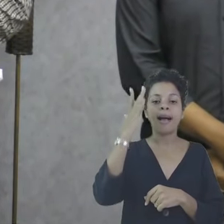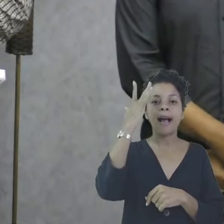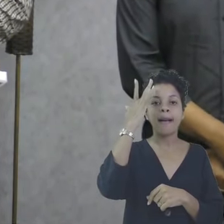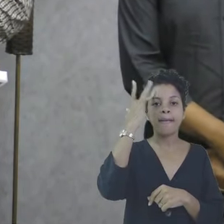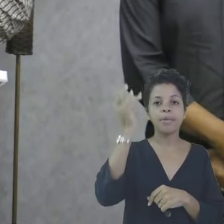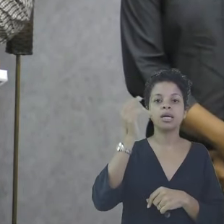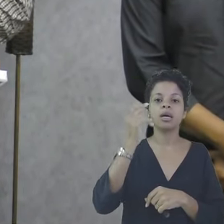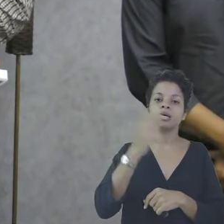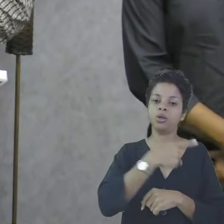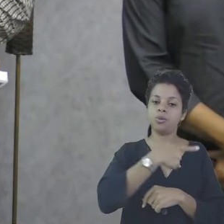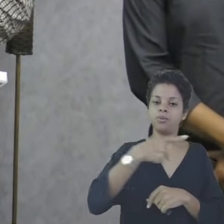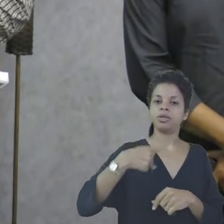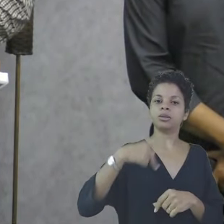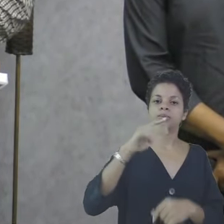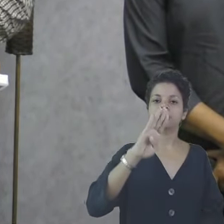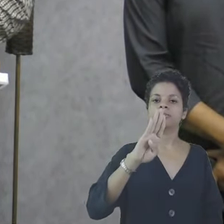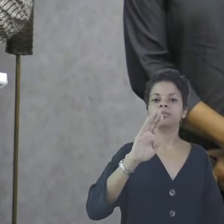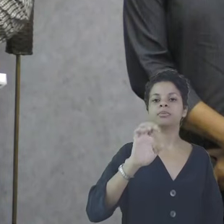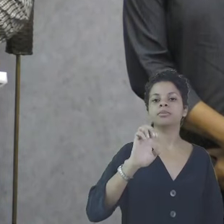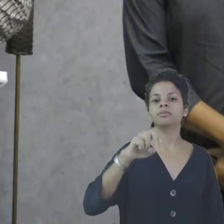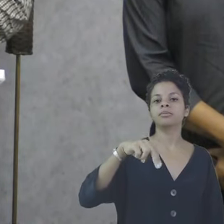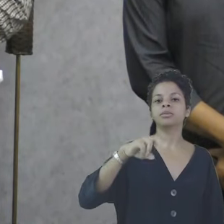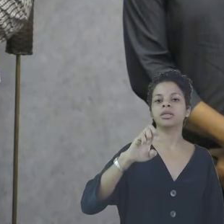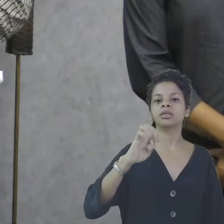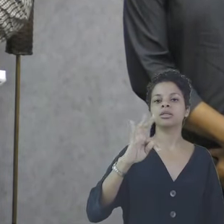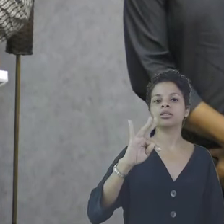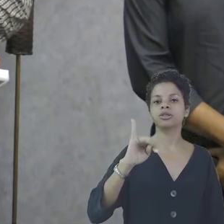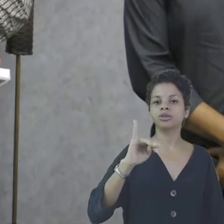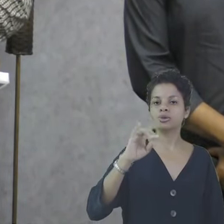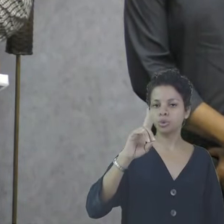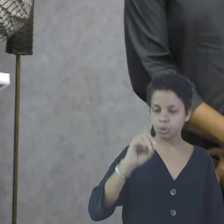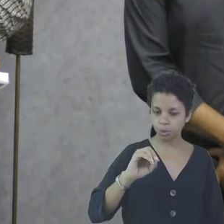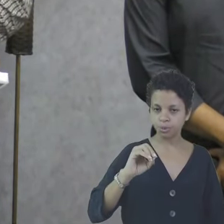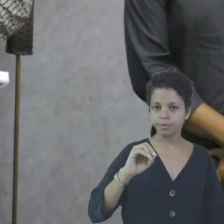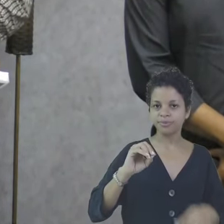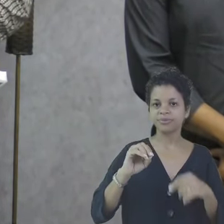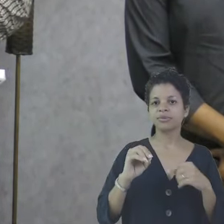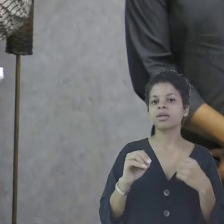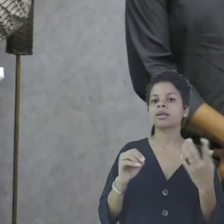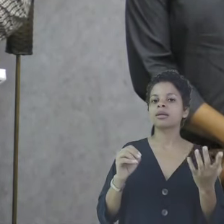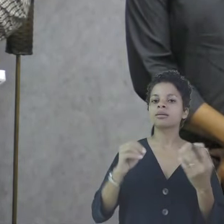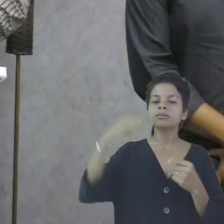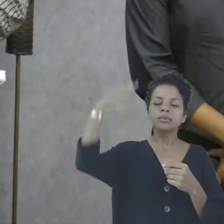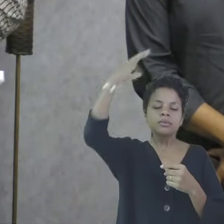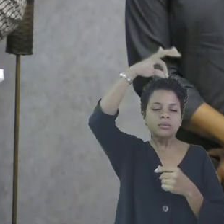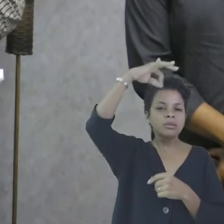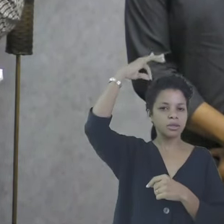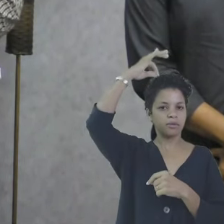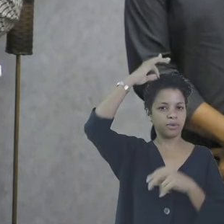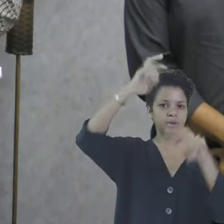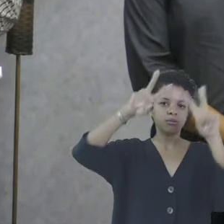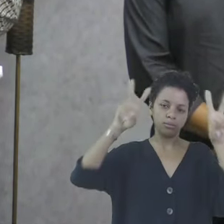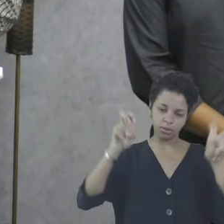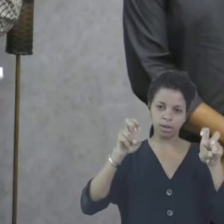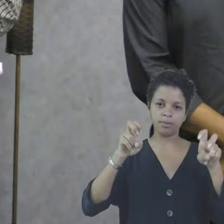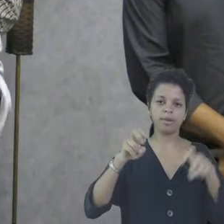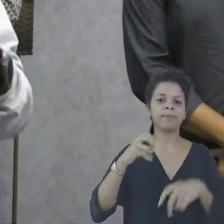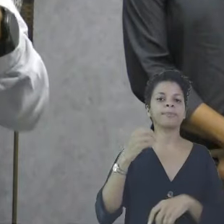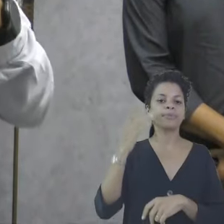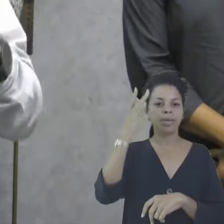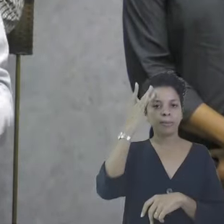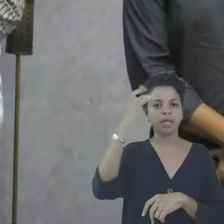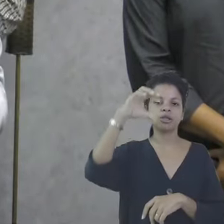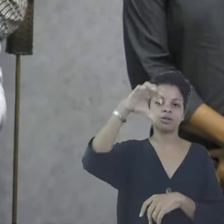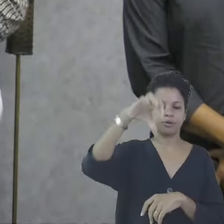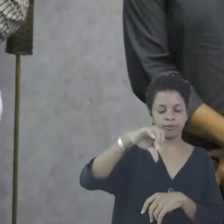tela, amanhã, Pastor Benedito Muniz, com o tema Santificação. Às 19 horas estaremos aqui para mais uma live. Fique